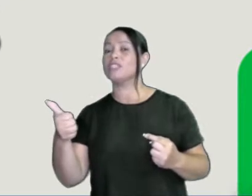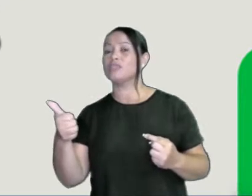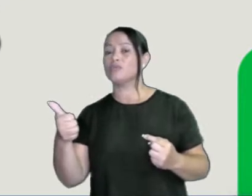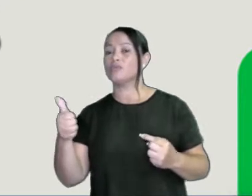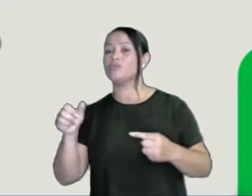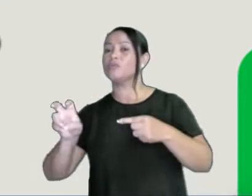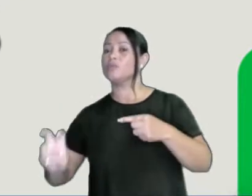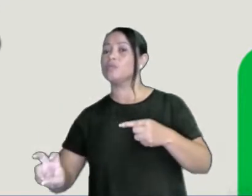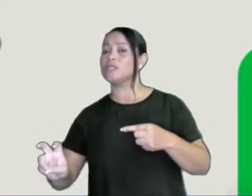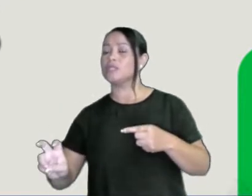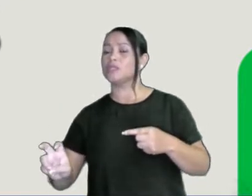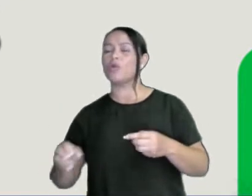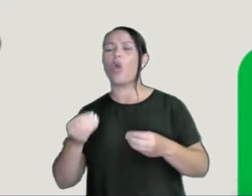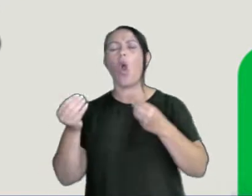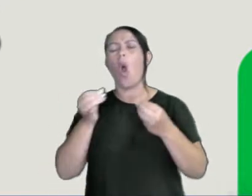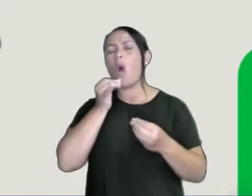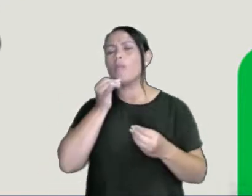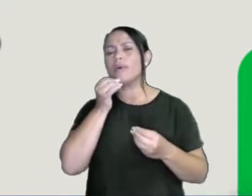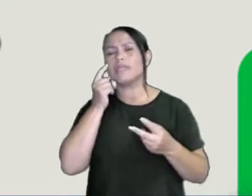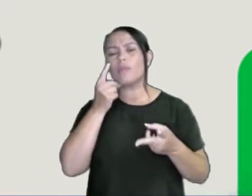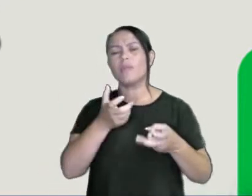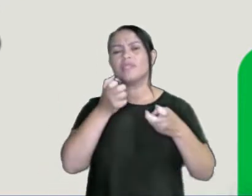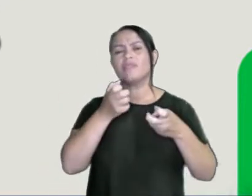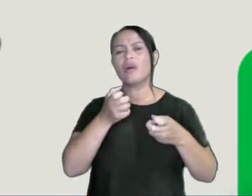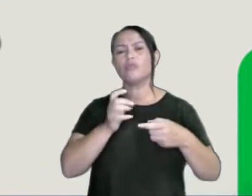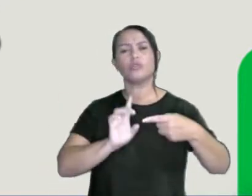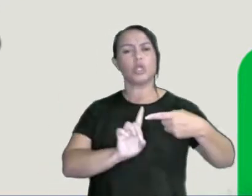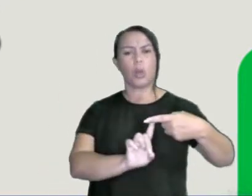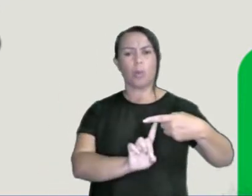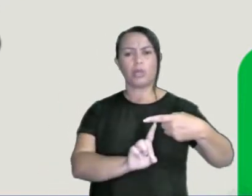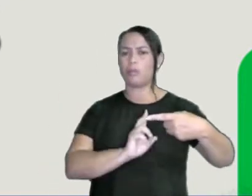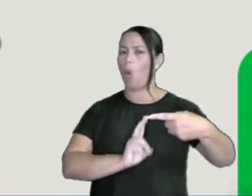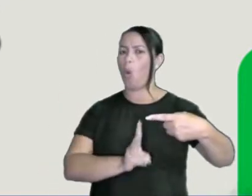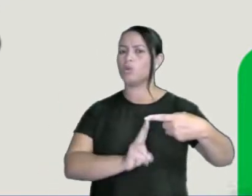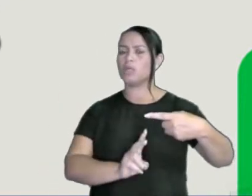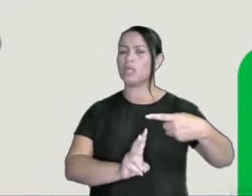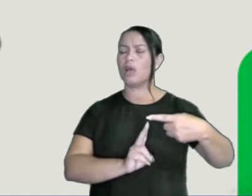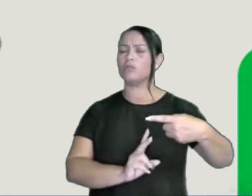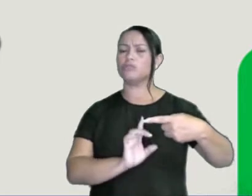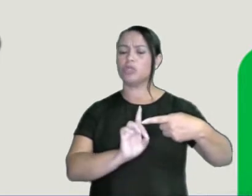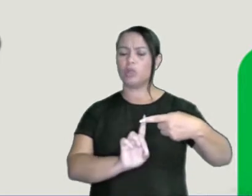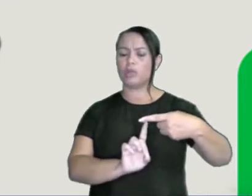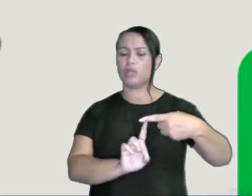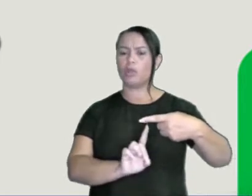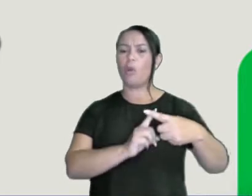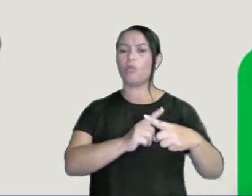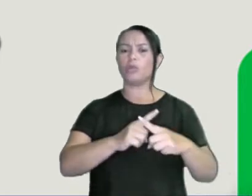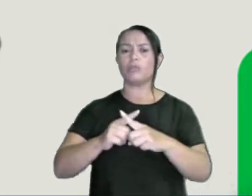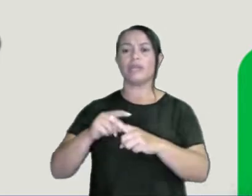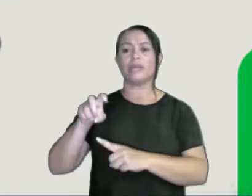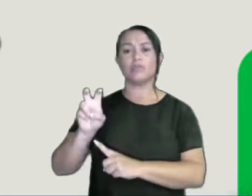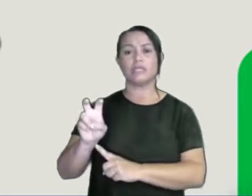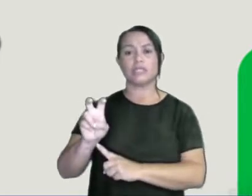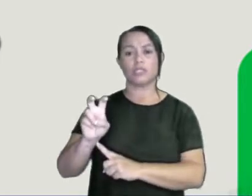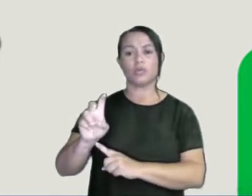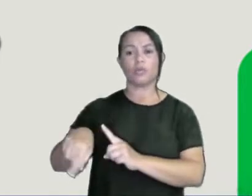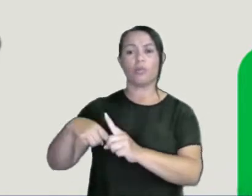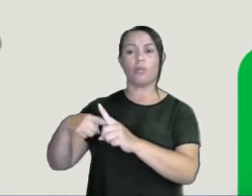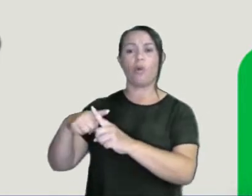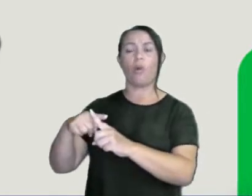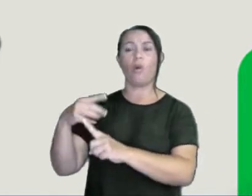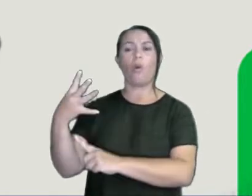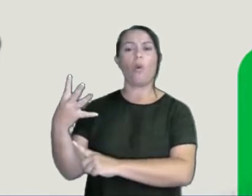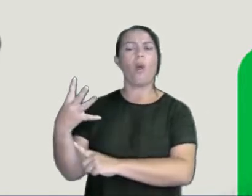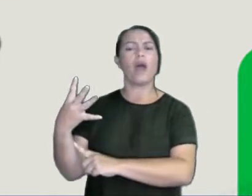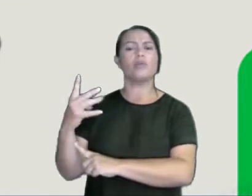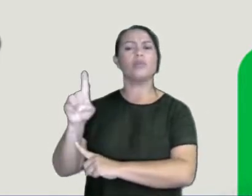tá? Dessa forma, conservamos o denominador. Multiplicamos o denominador 5 por 4 e depois